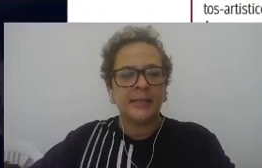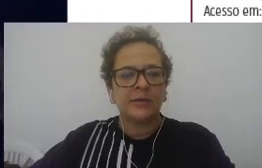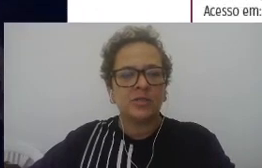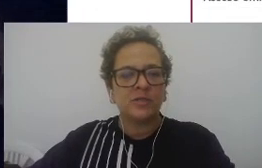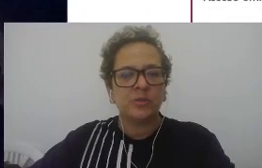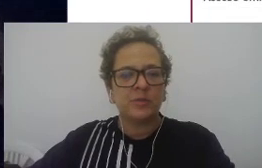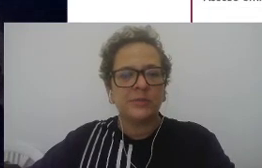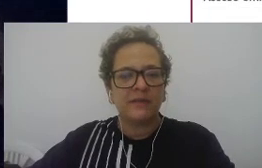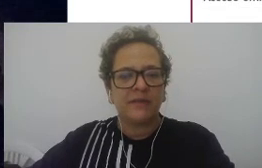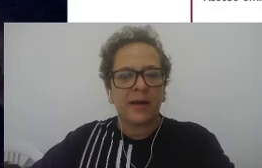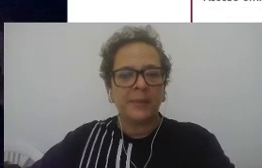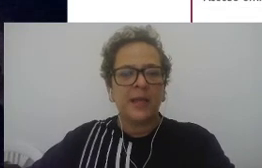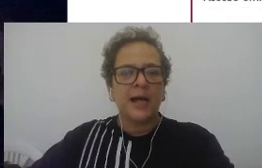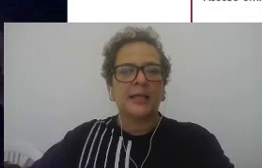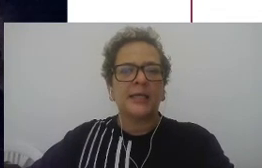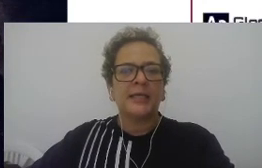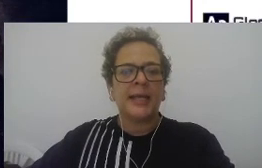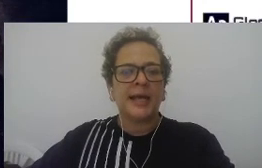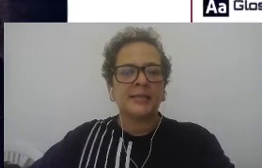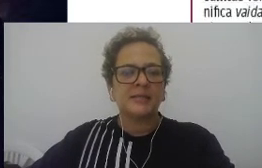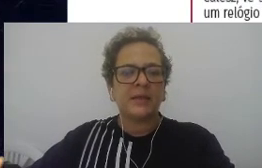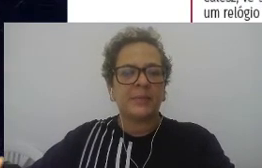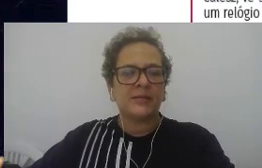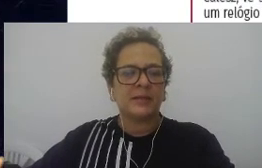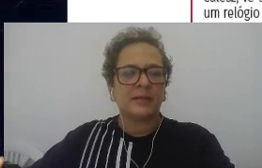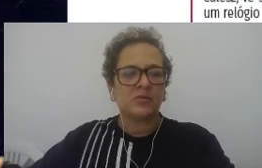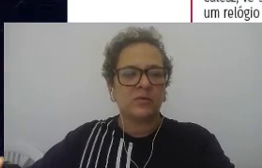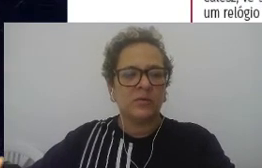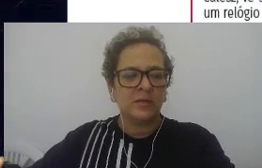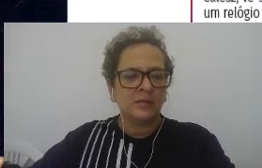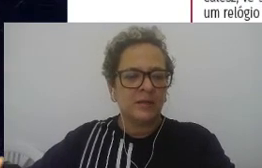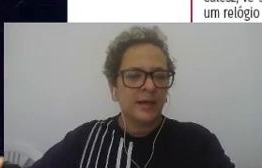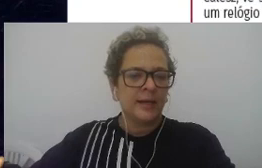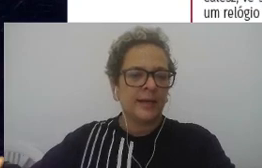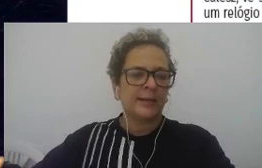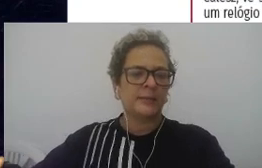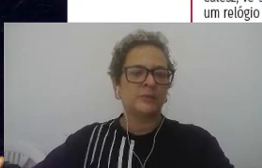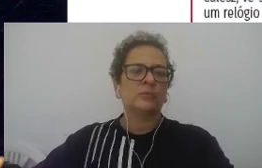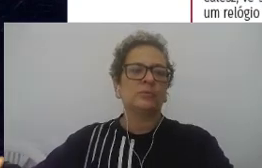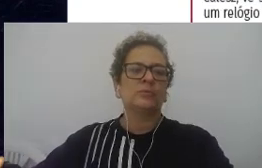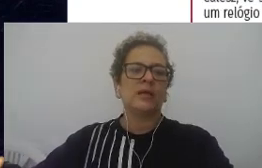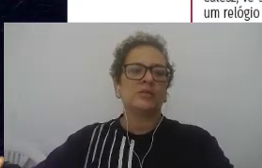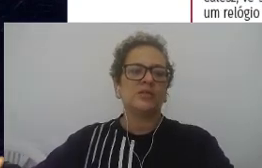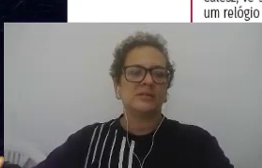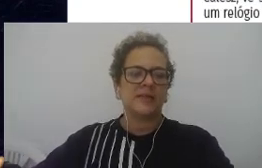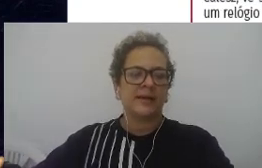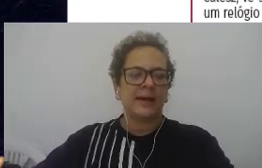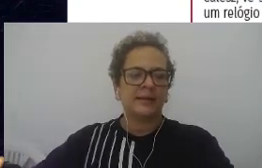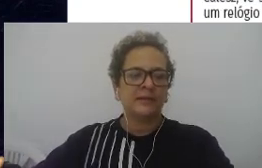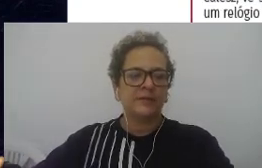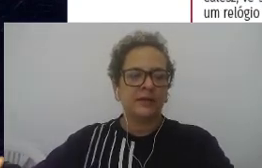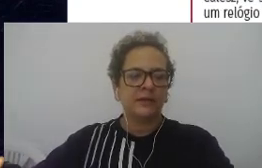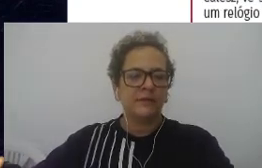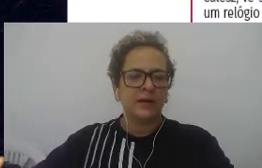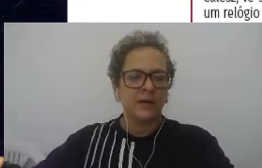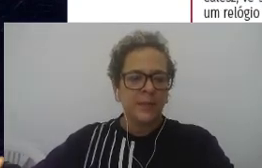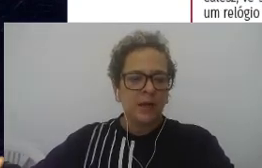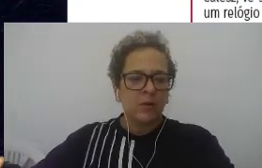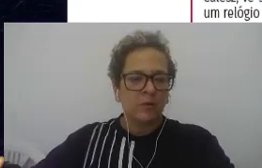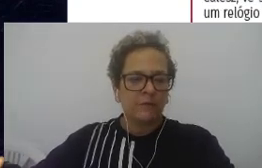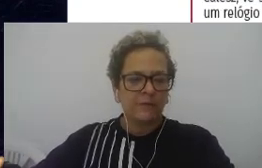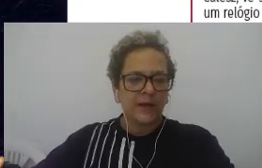aí a gente pode e aqui nessas representações né do dos Artistas ainda